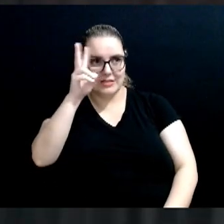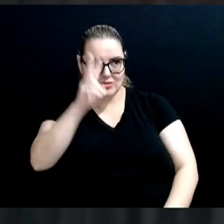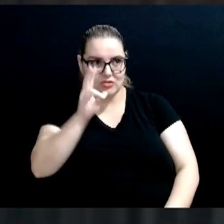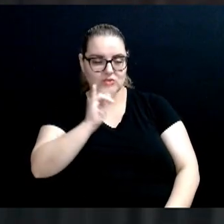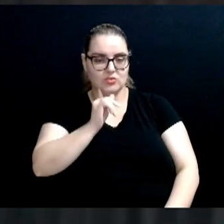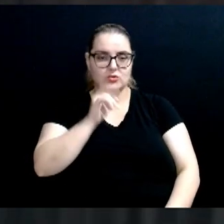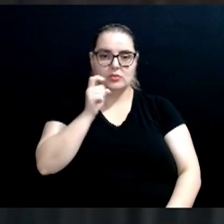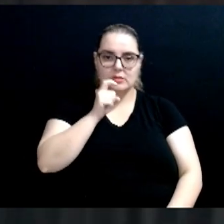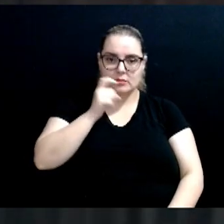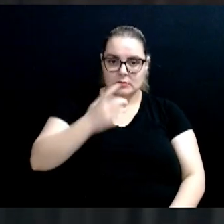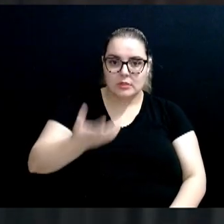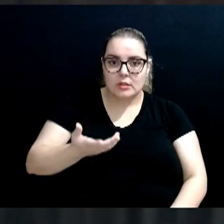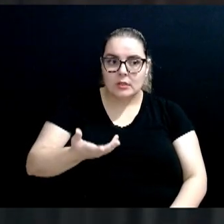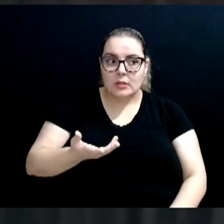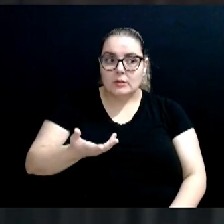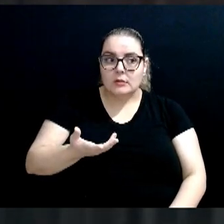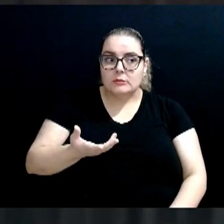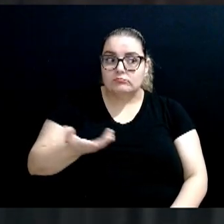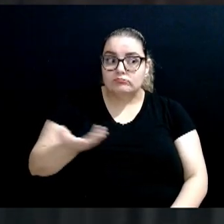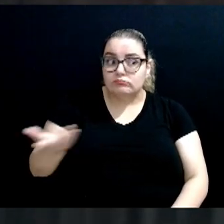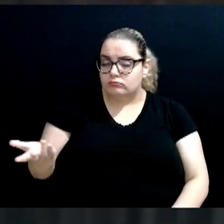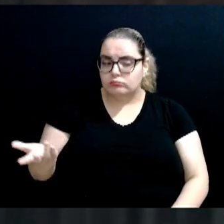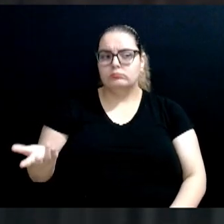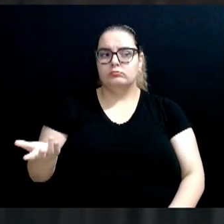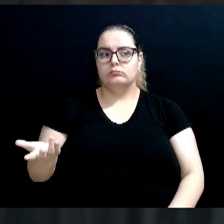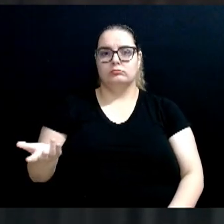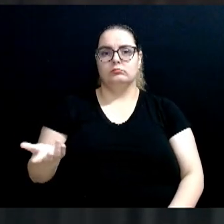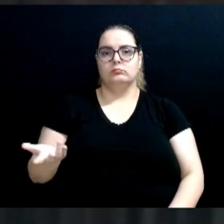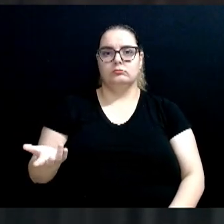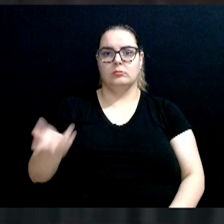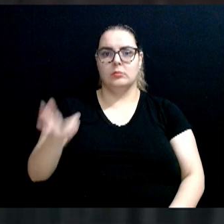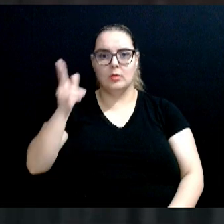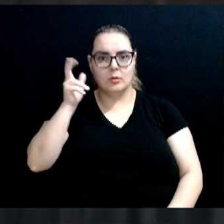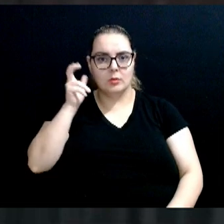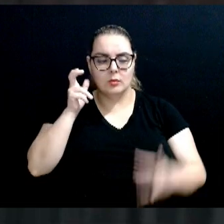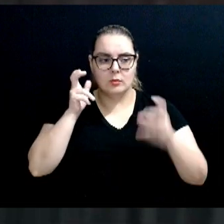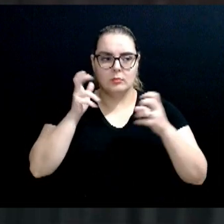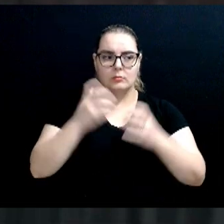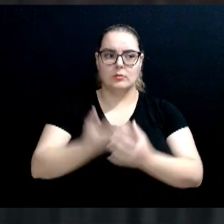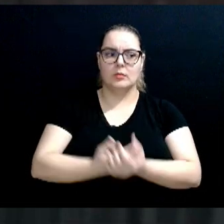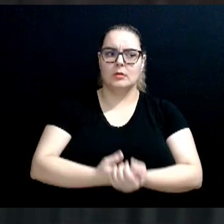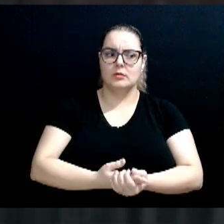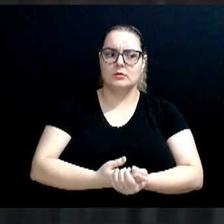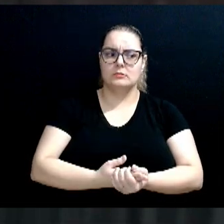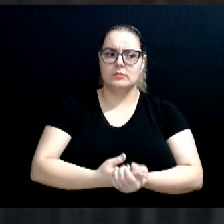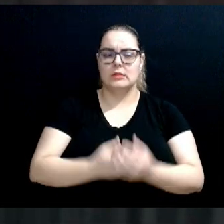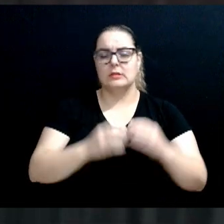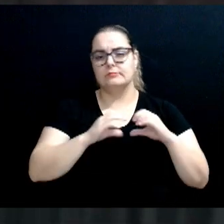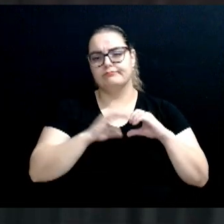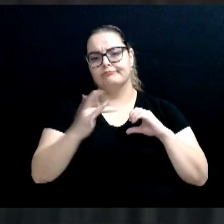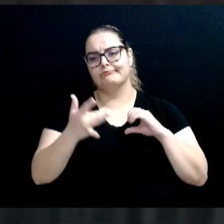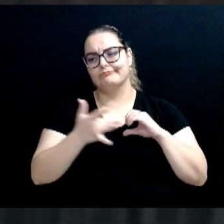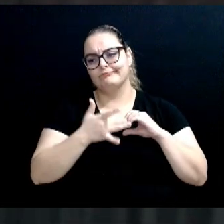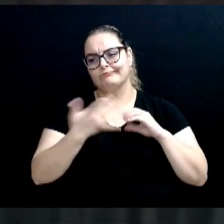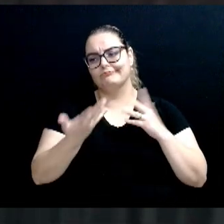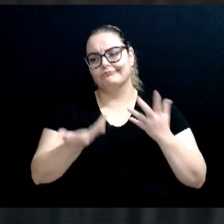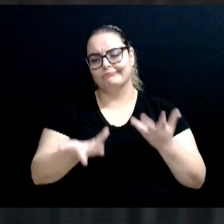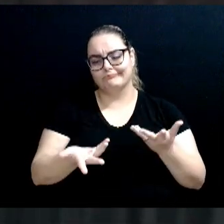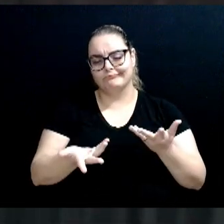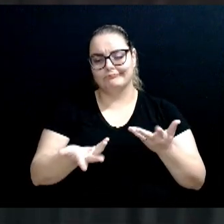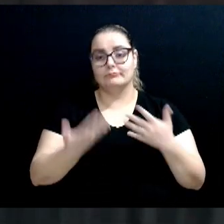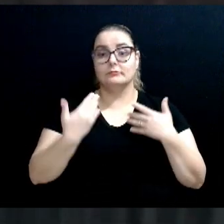de repente, quem ouviu se sente tocado por ela. Então a questão aí é muito